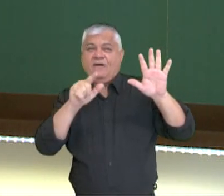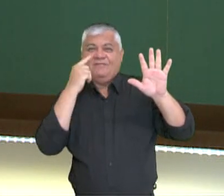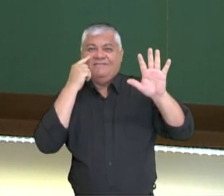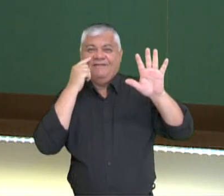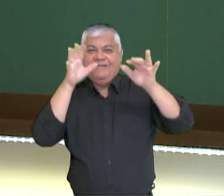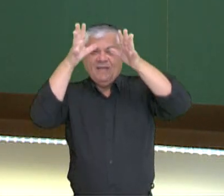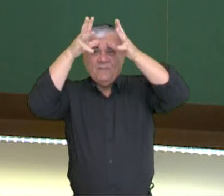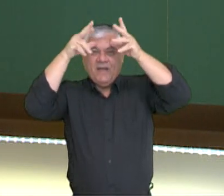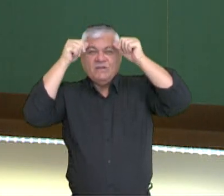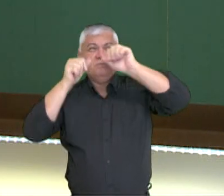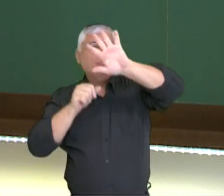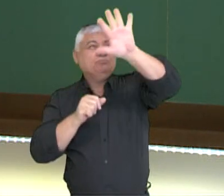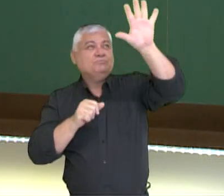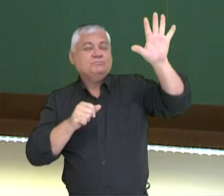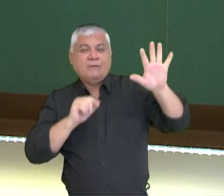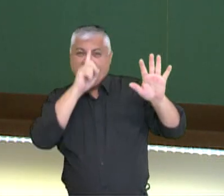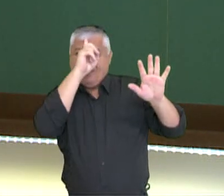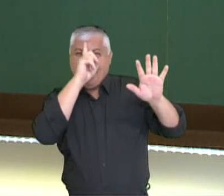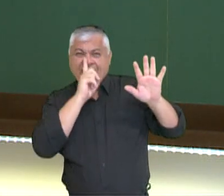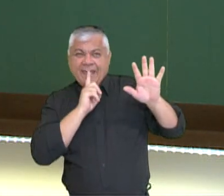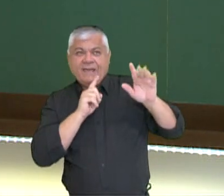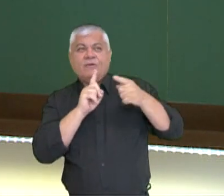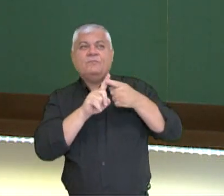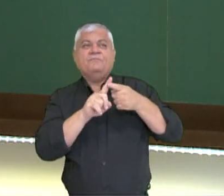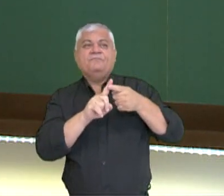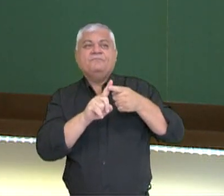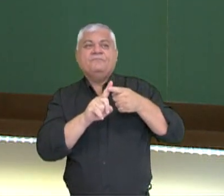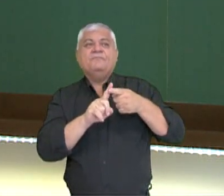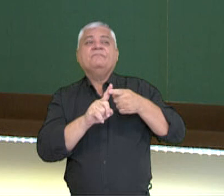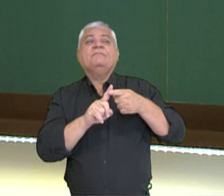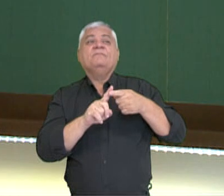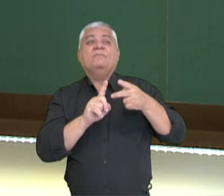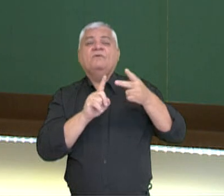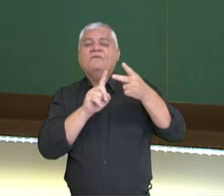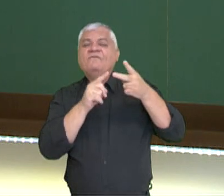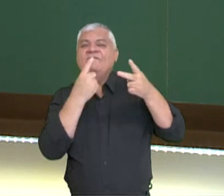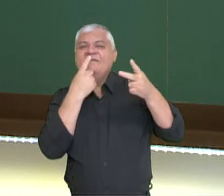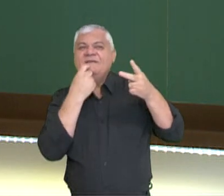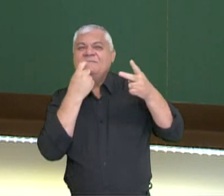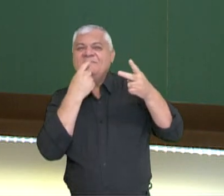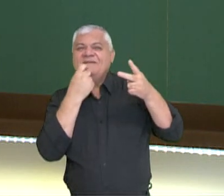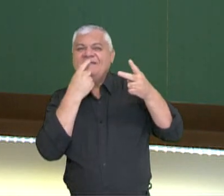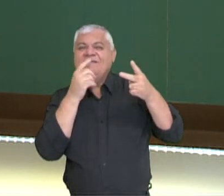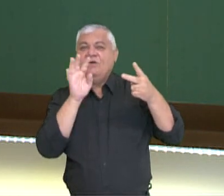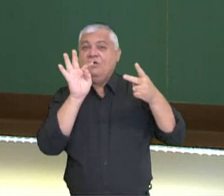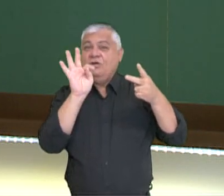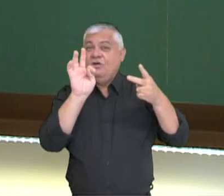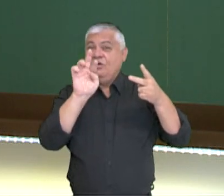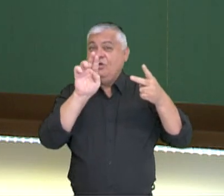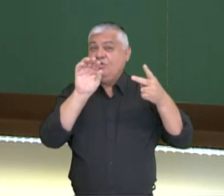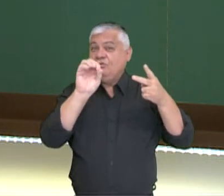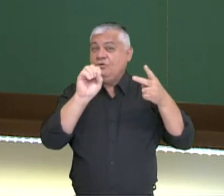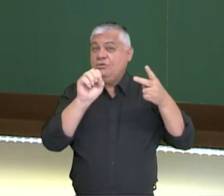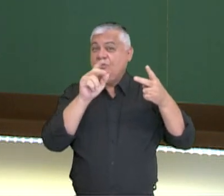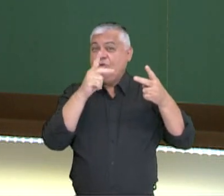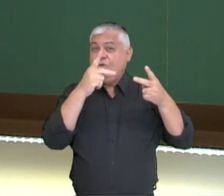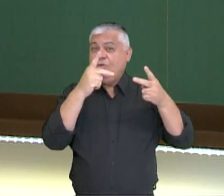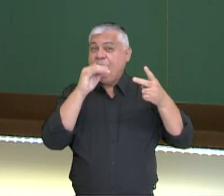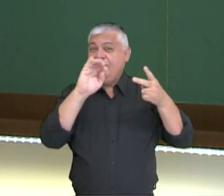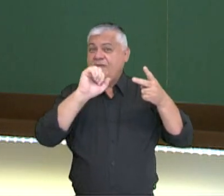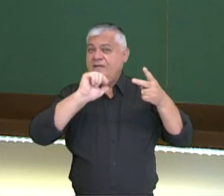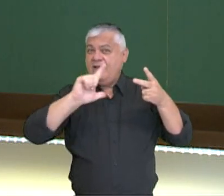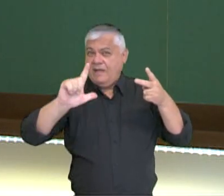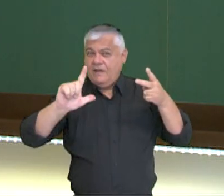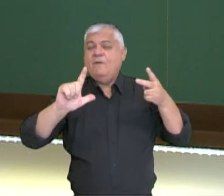está em amarelo aqui. Depois o clima tropical, que ocupa algumas porções lá da região norte e